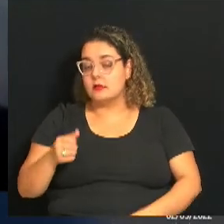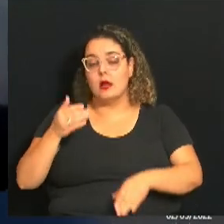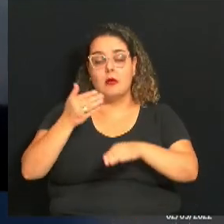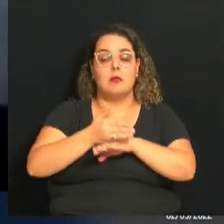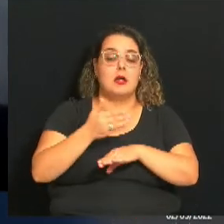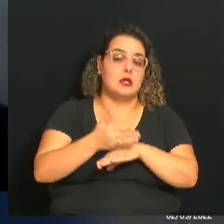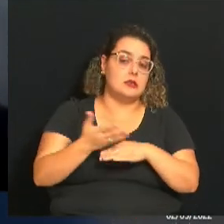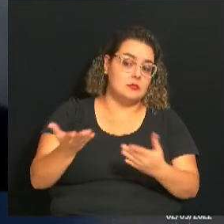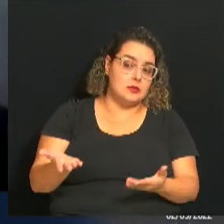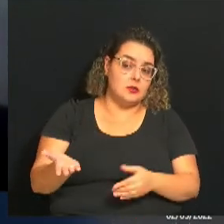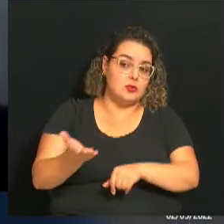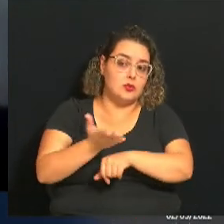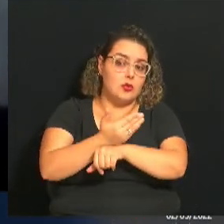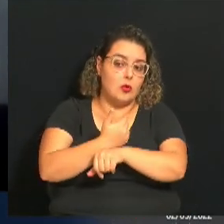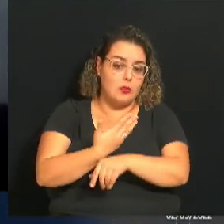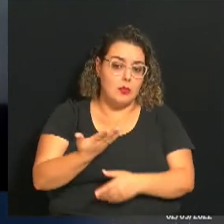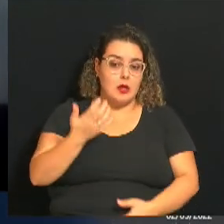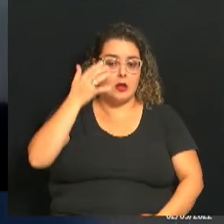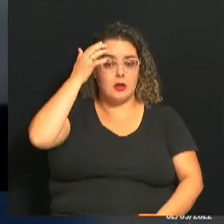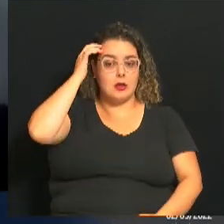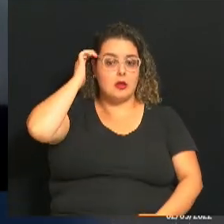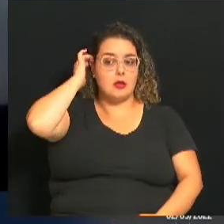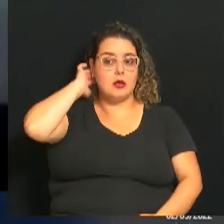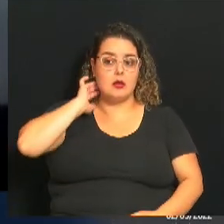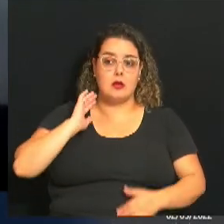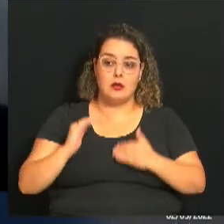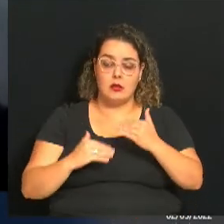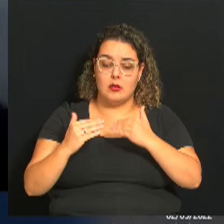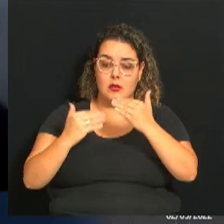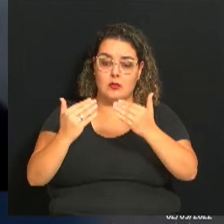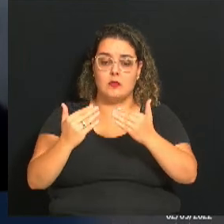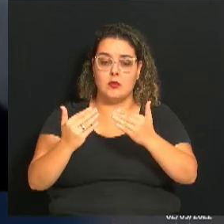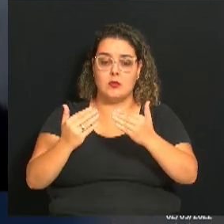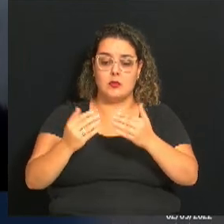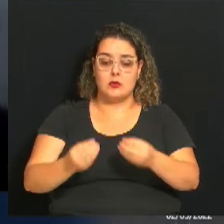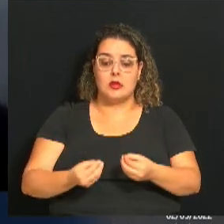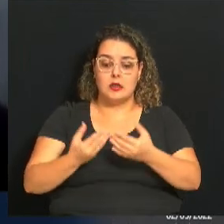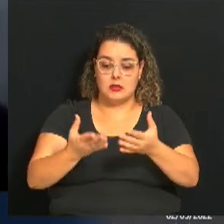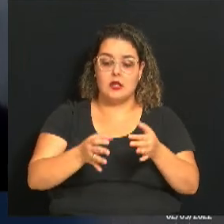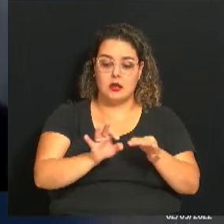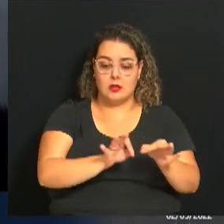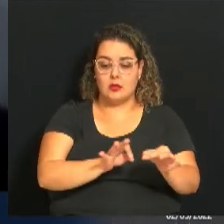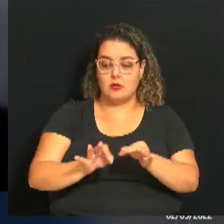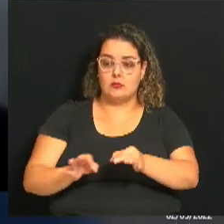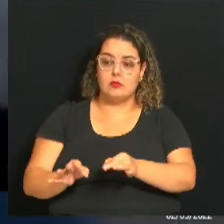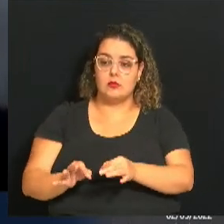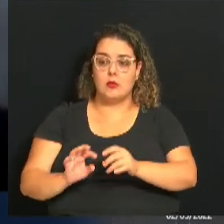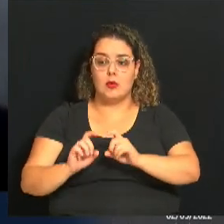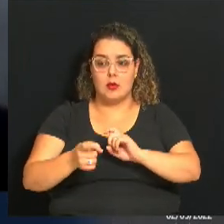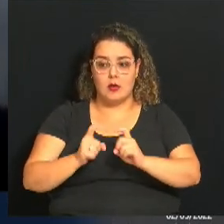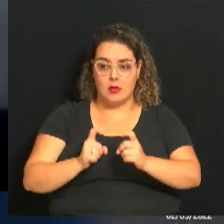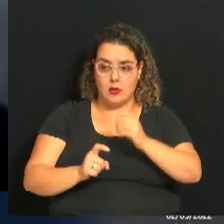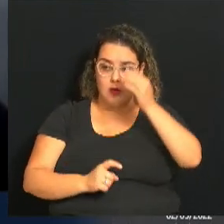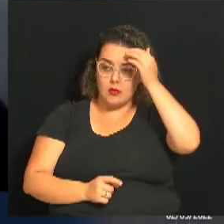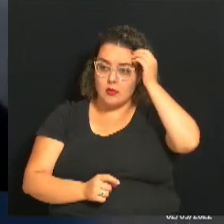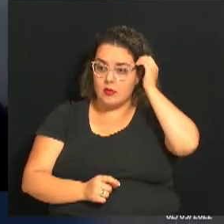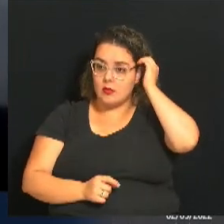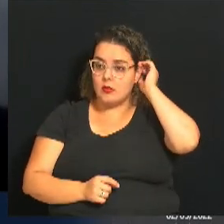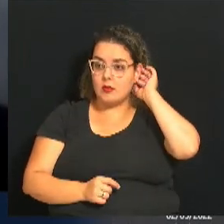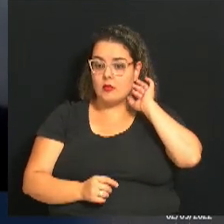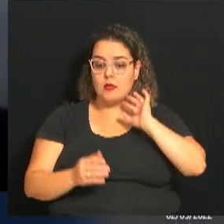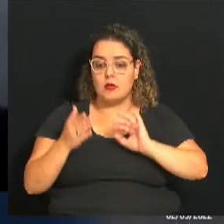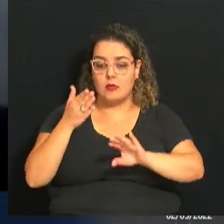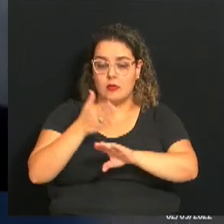no início, no desenvolvimento da ideia do projeto, tá? E algumas reuniões que eles vêm participando da gente. Lógico que